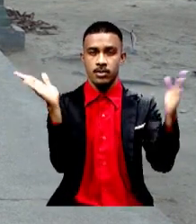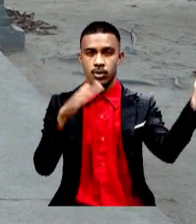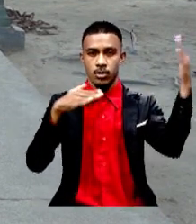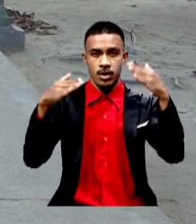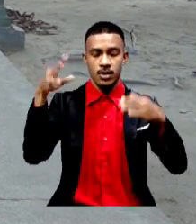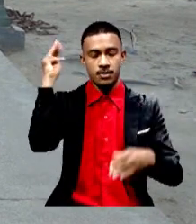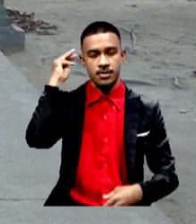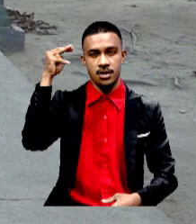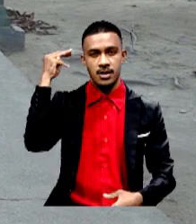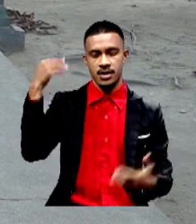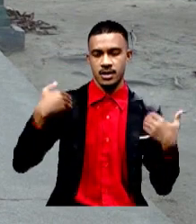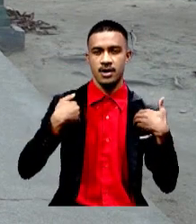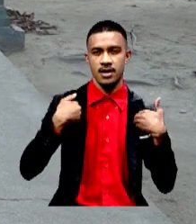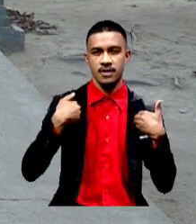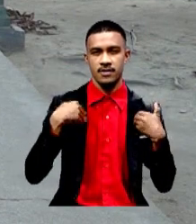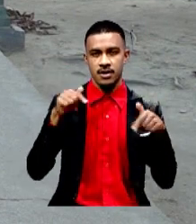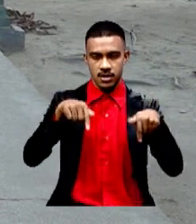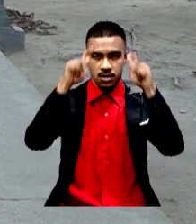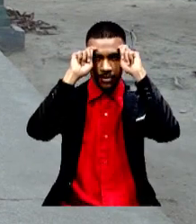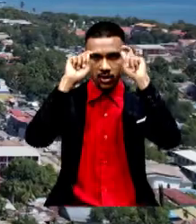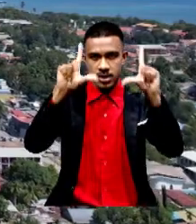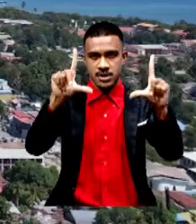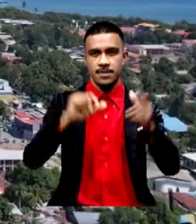mental em Timor-Leste.